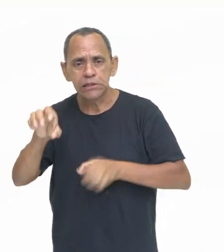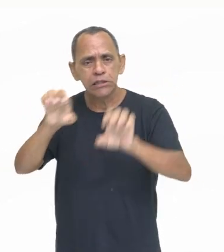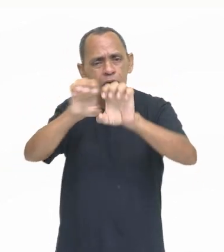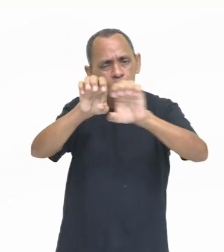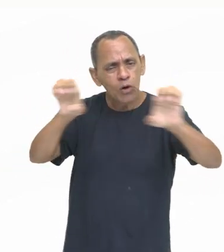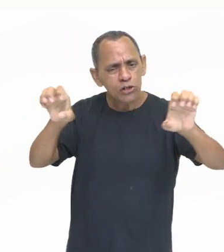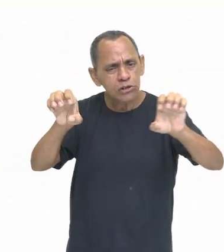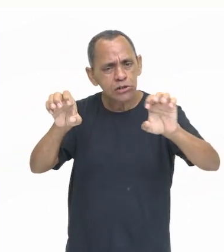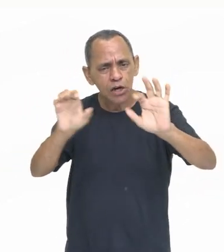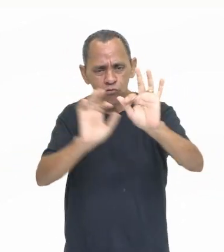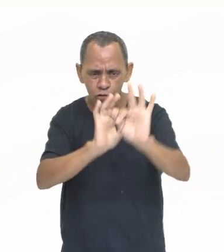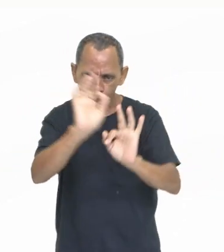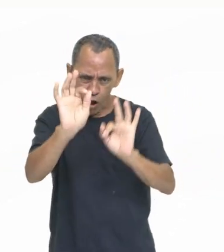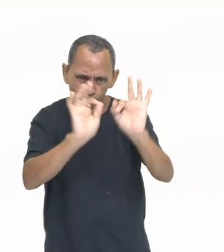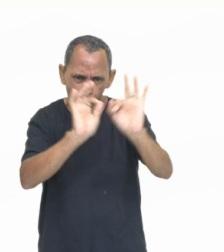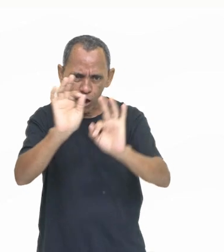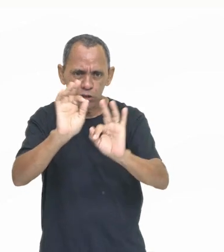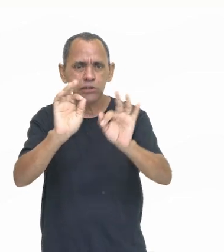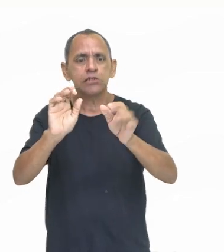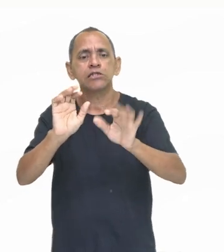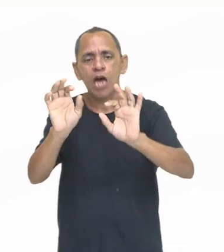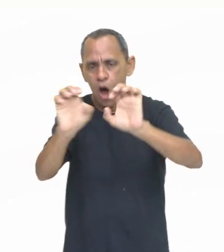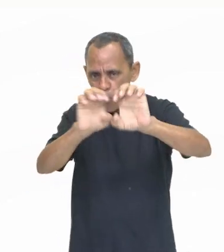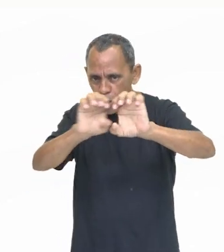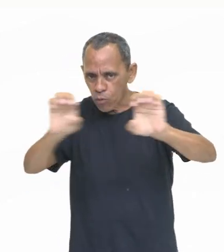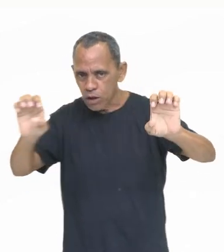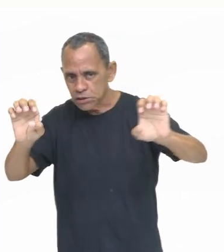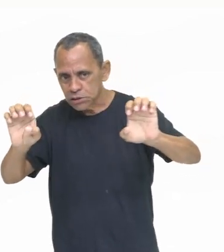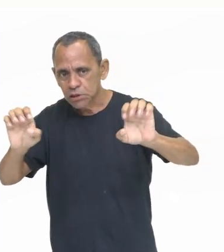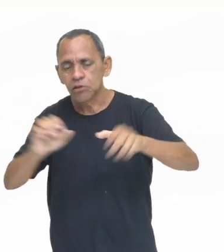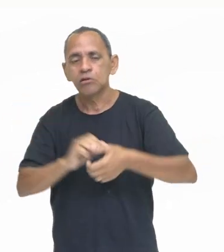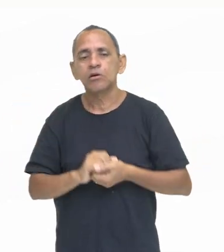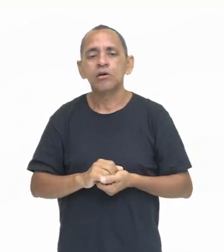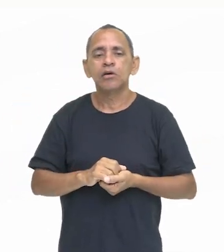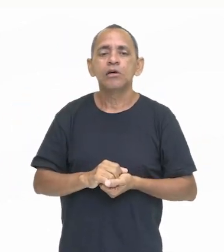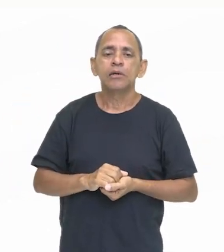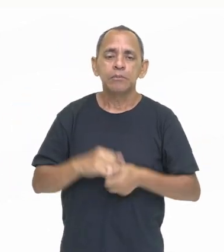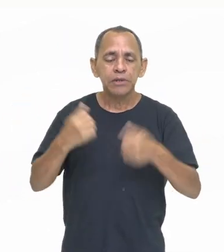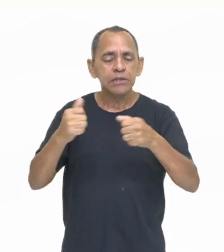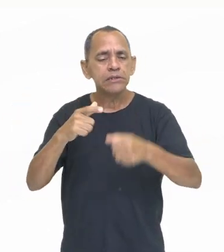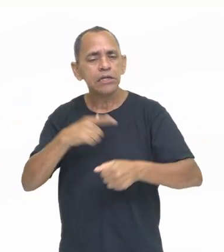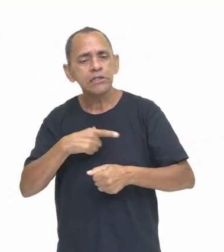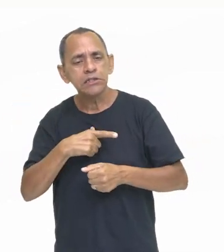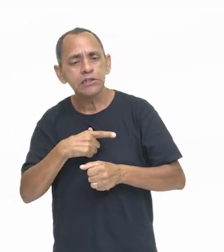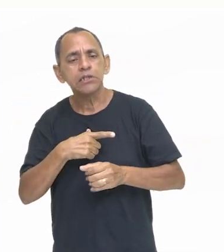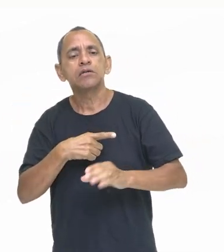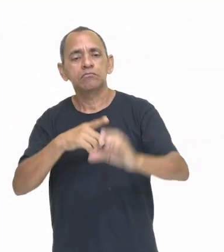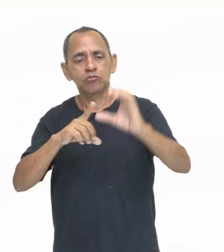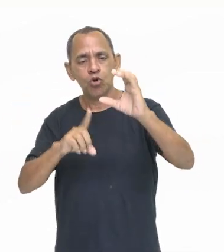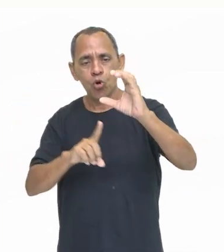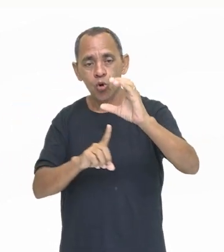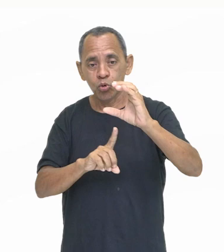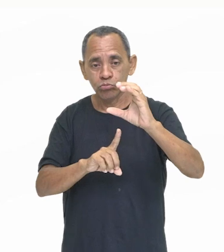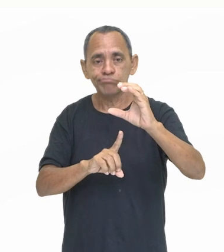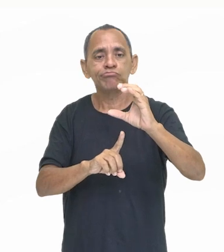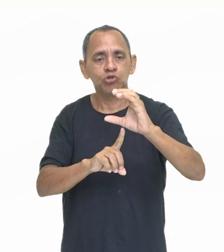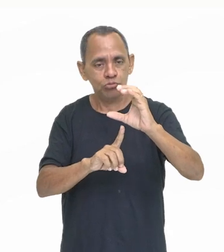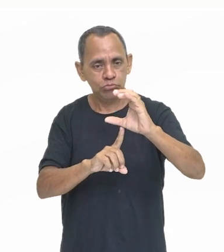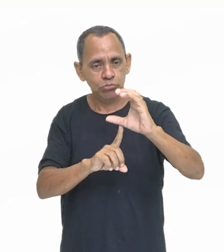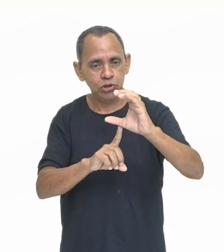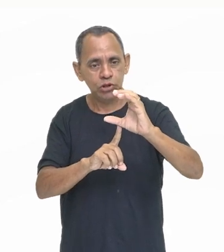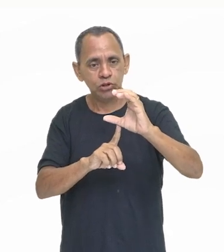dessa função, a gente vai escrever, então, que o domínio da função f